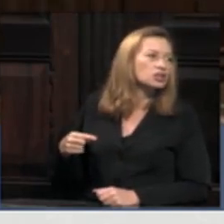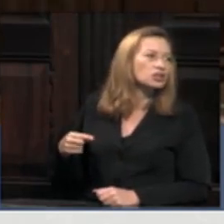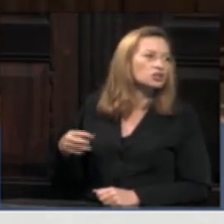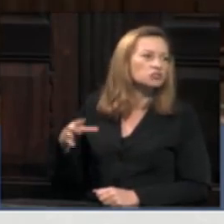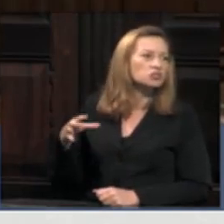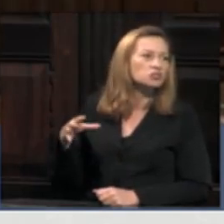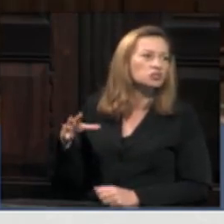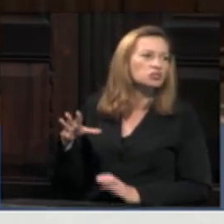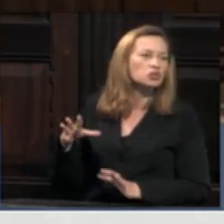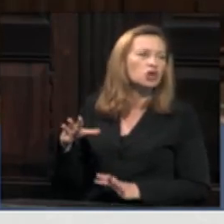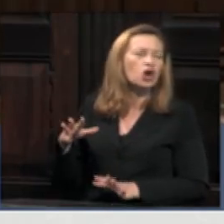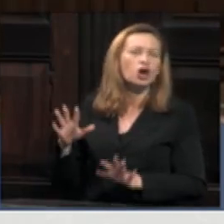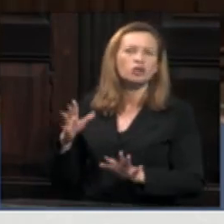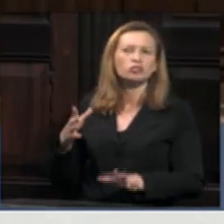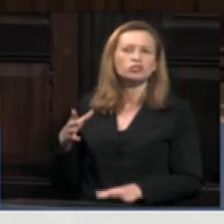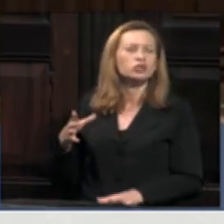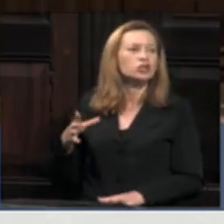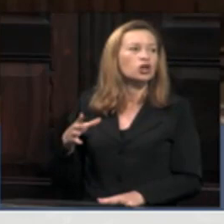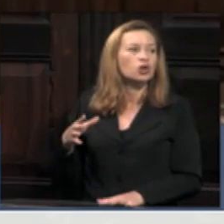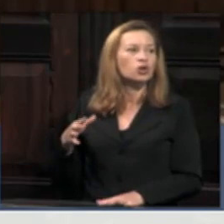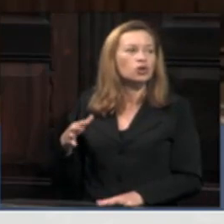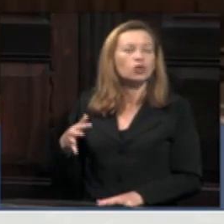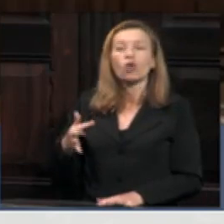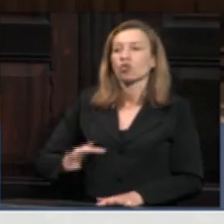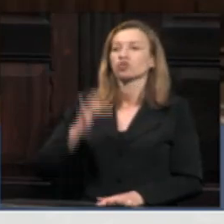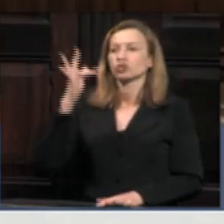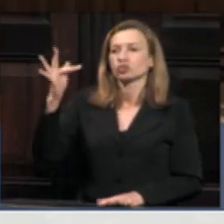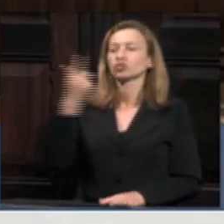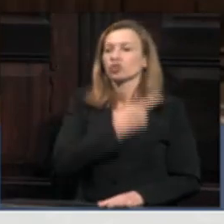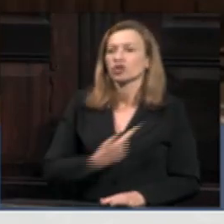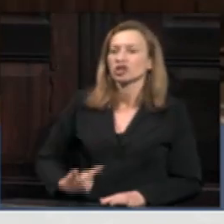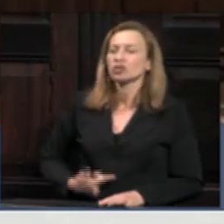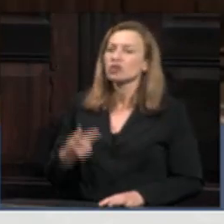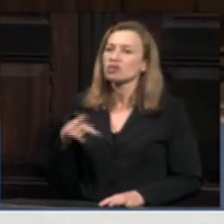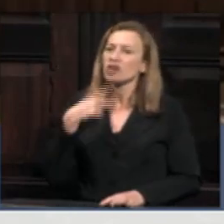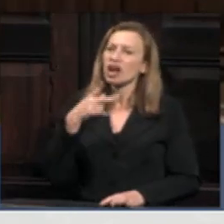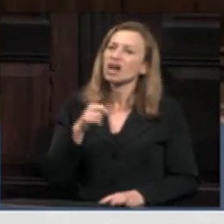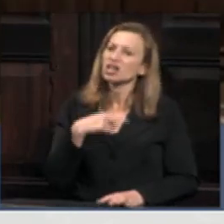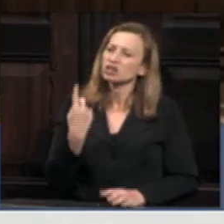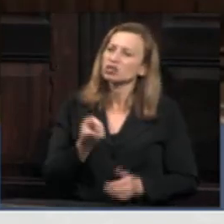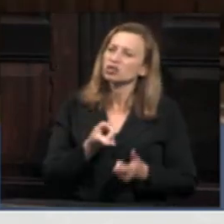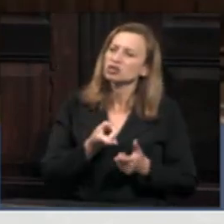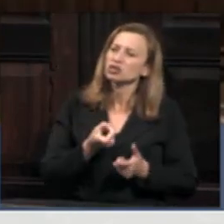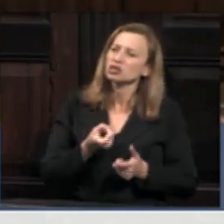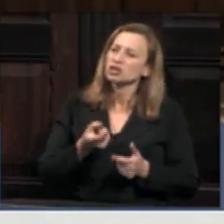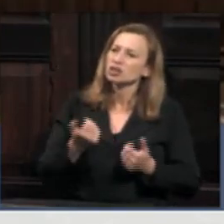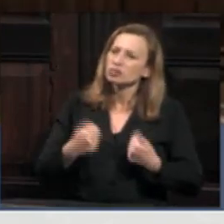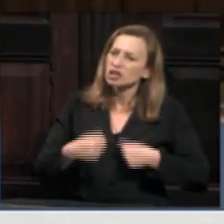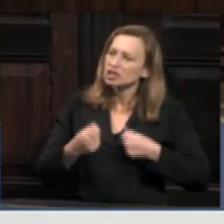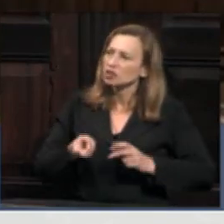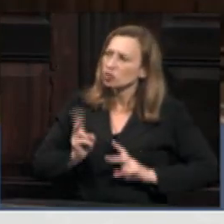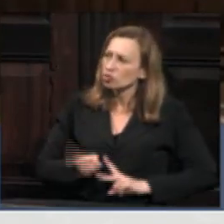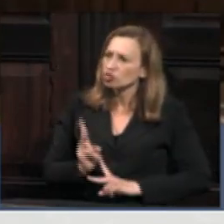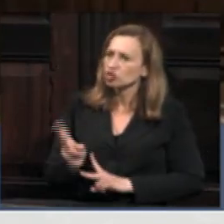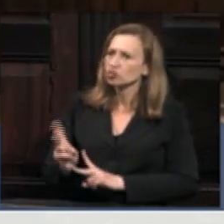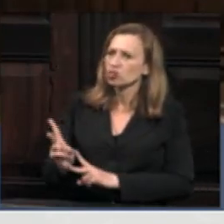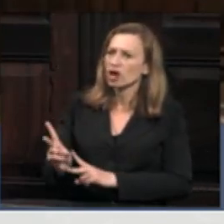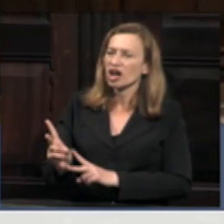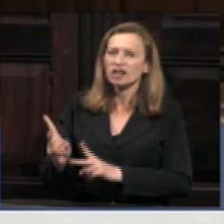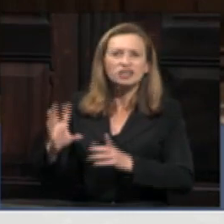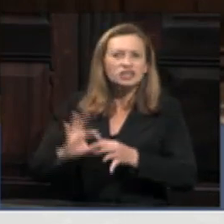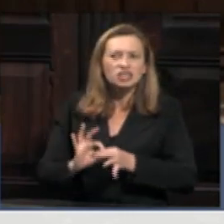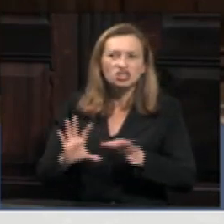O futuro governador dizer que a gente deve continuar a permitir